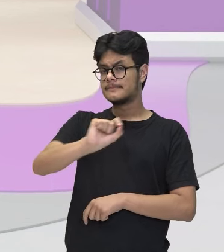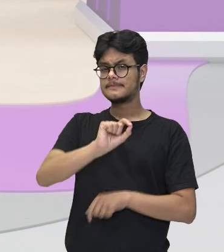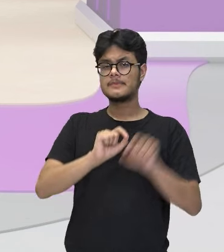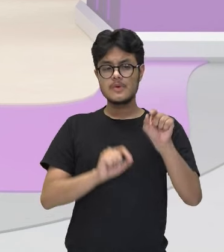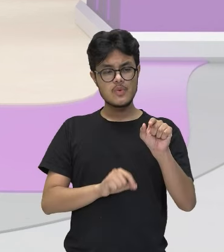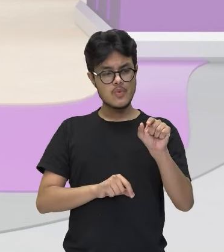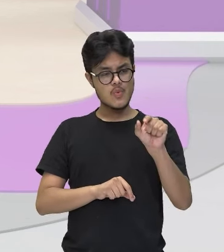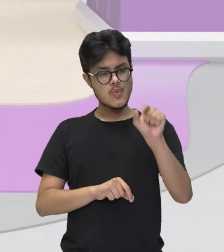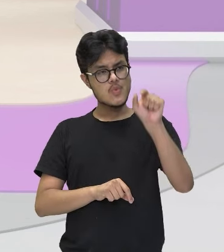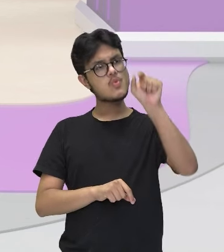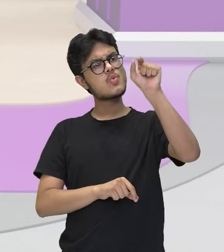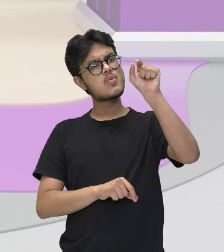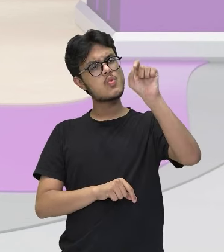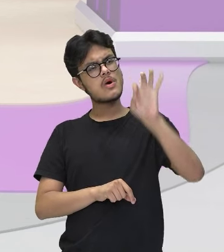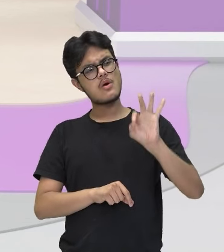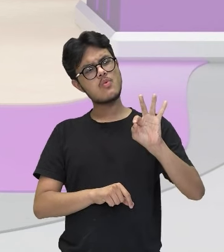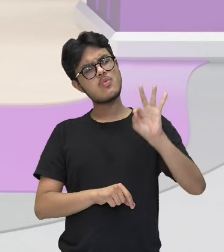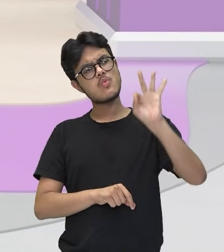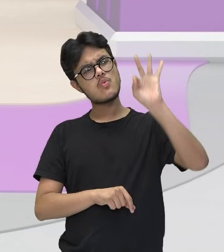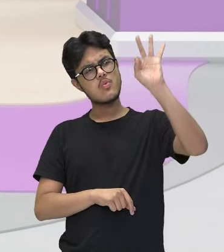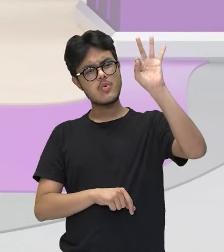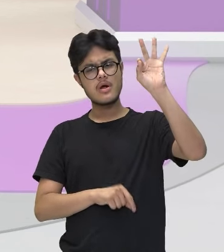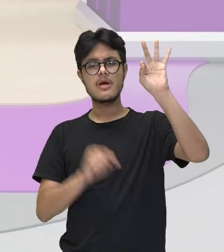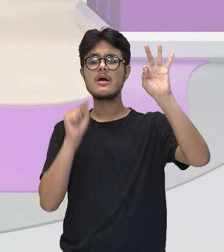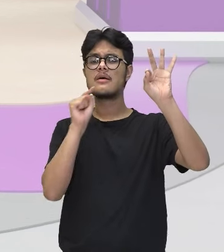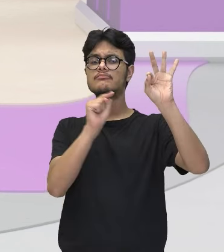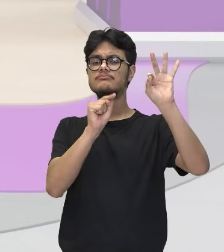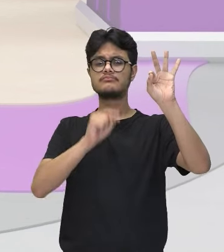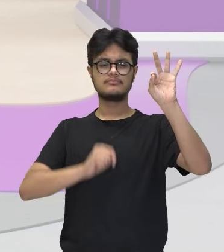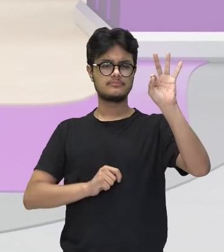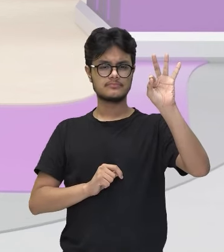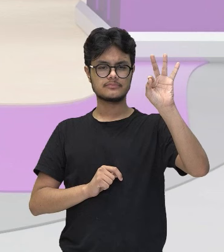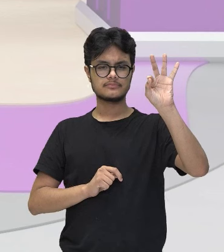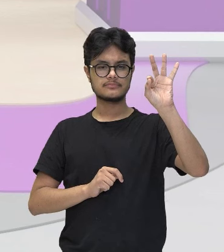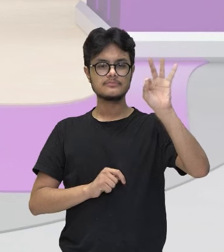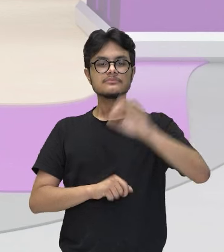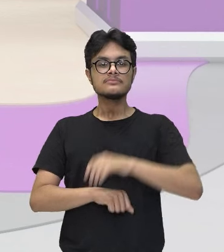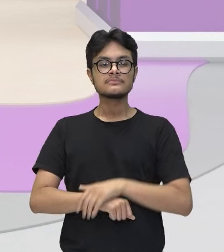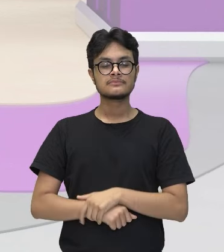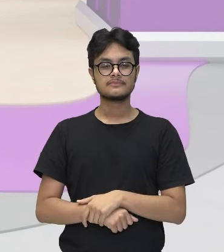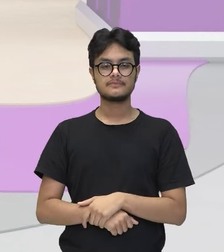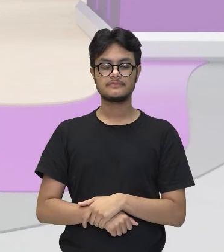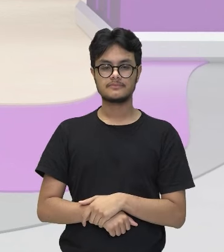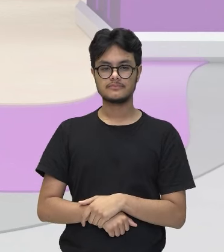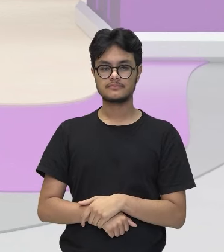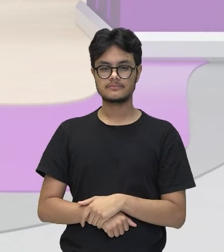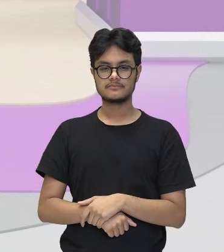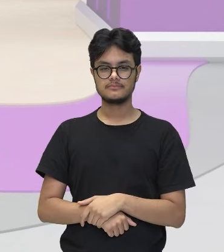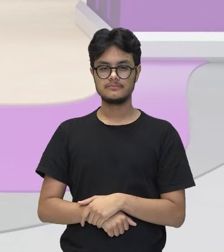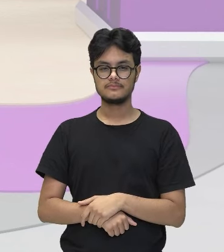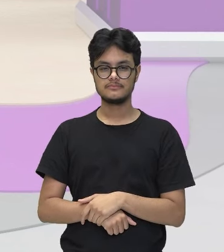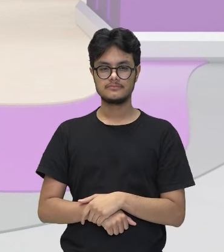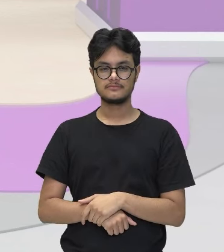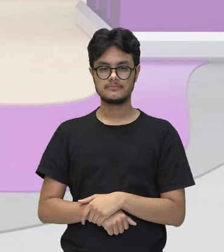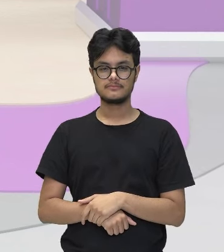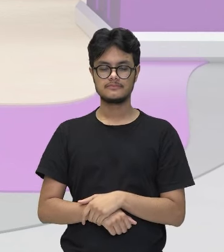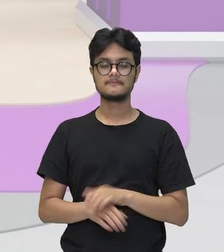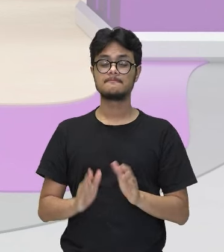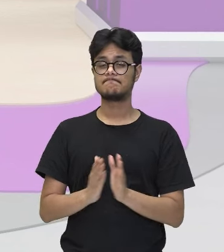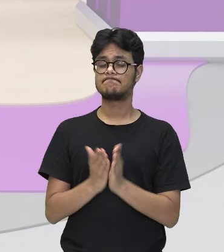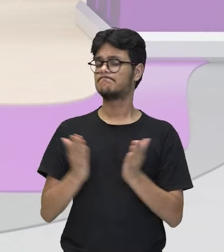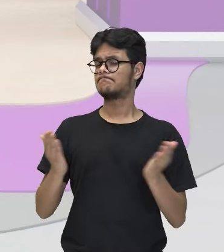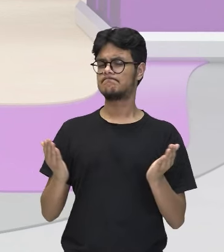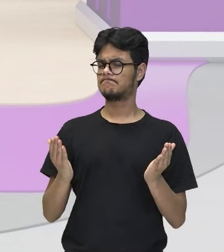eu chamei de H. A altura é esse traço que está em vermelho, saindo do ângulo reto e chegando na hipotenusa. Então, a